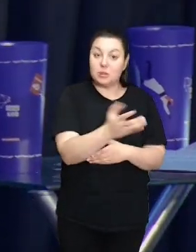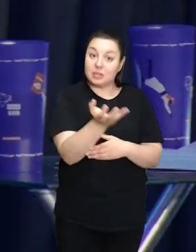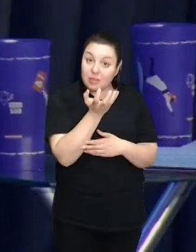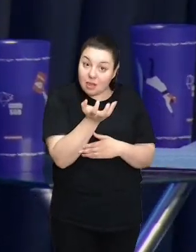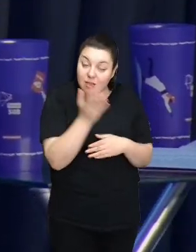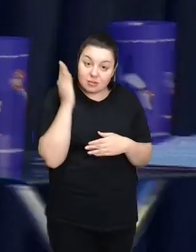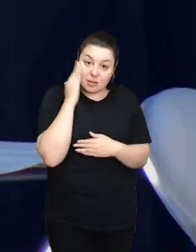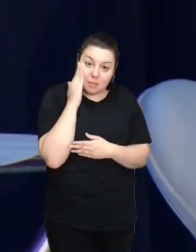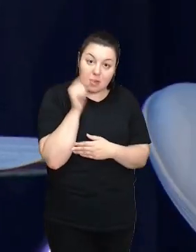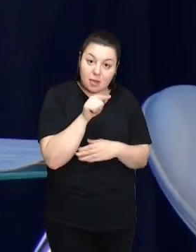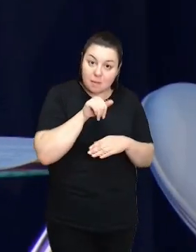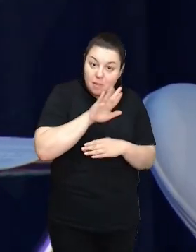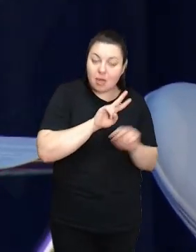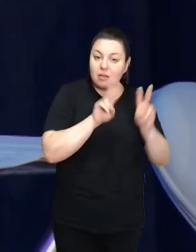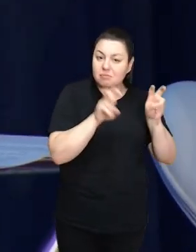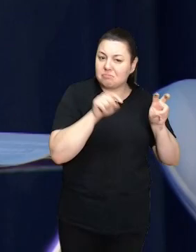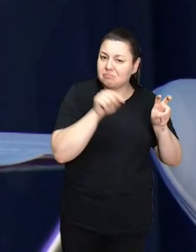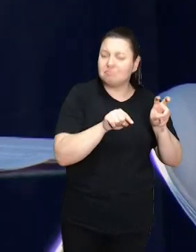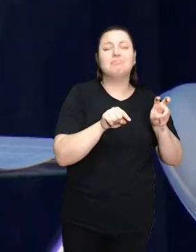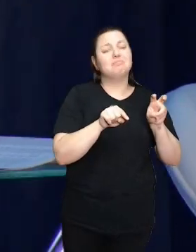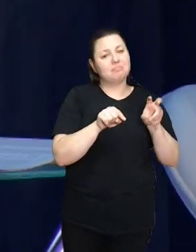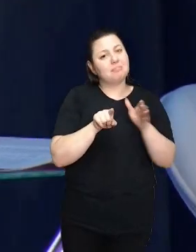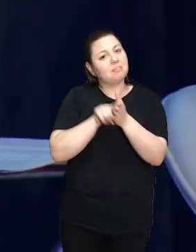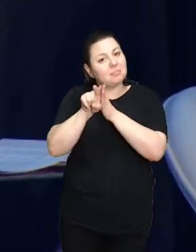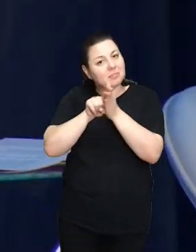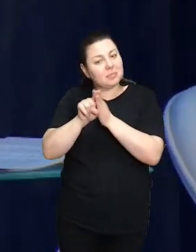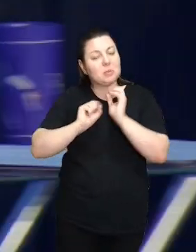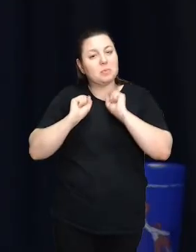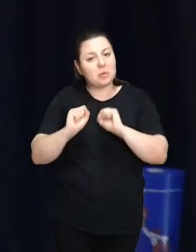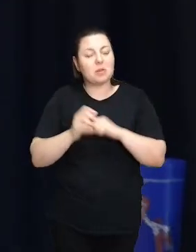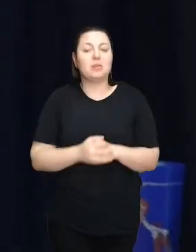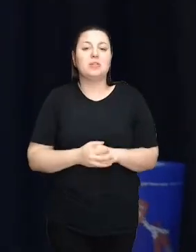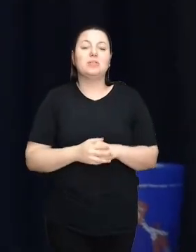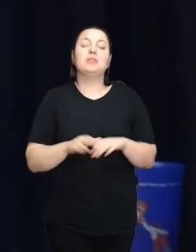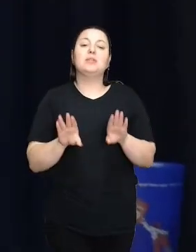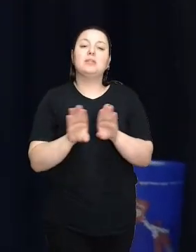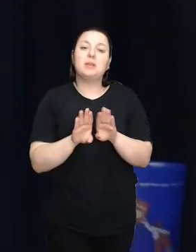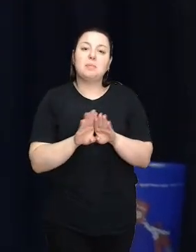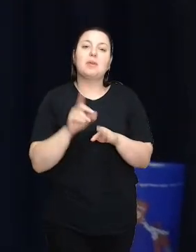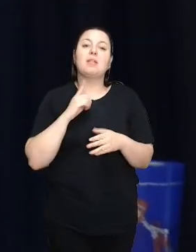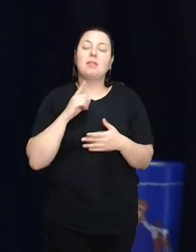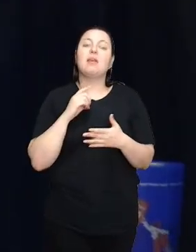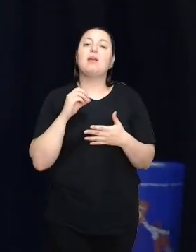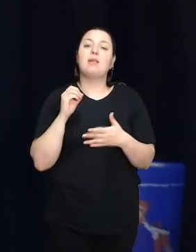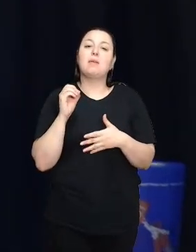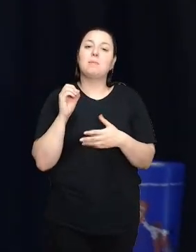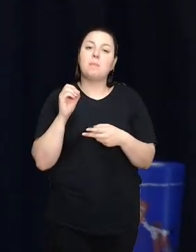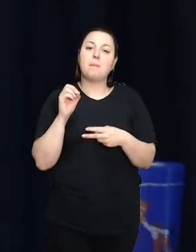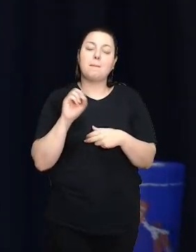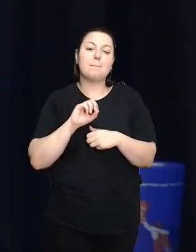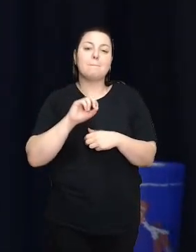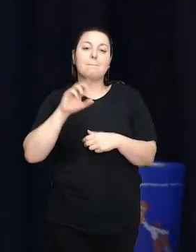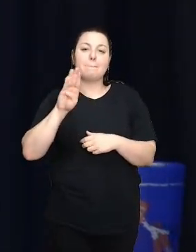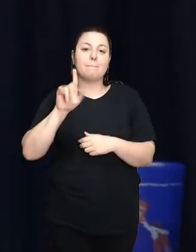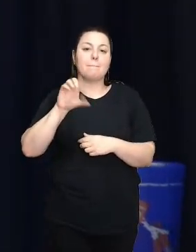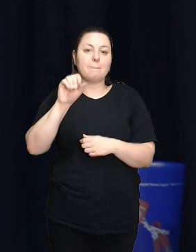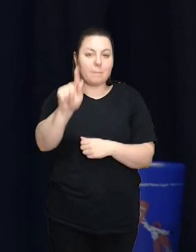em 50+, temos o nosso blog também, que é bem intenso, com provocações,